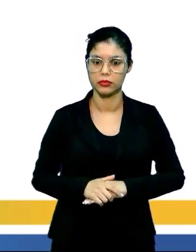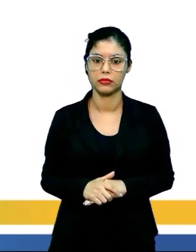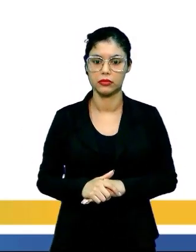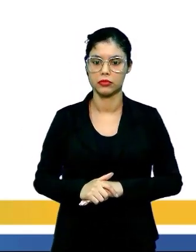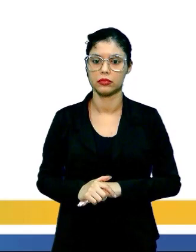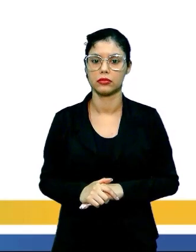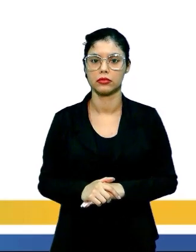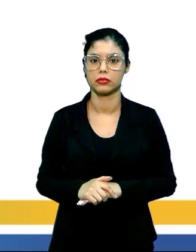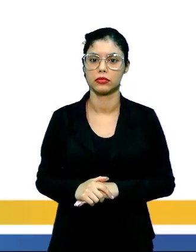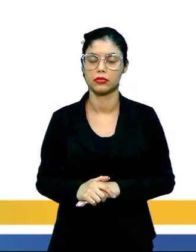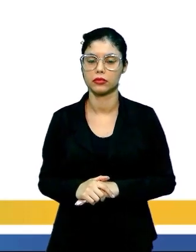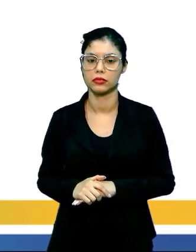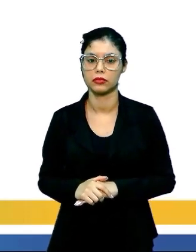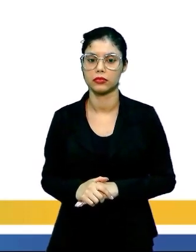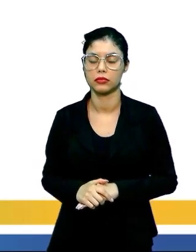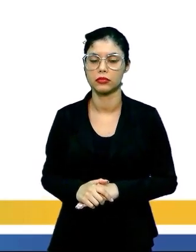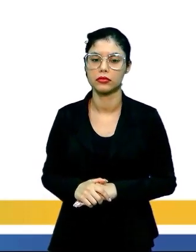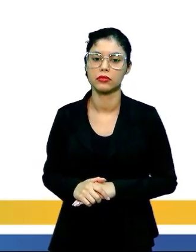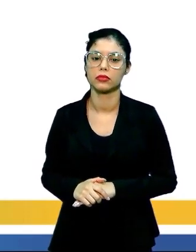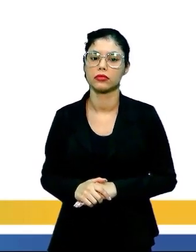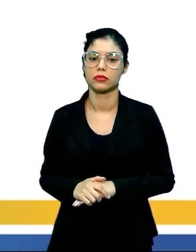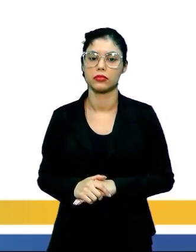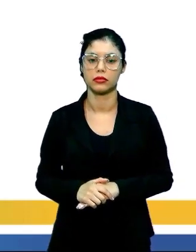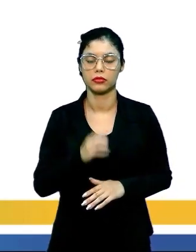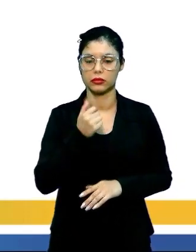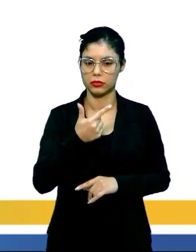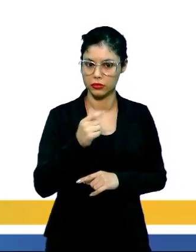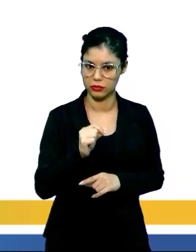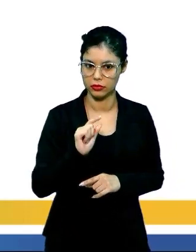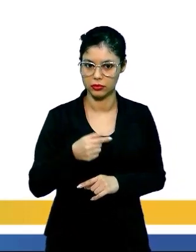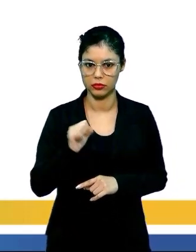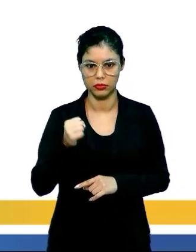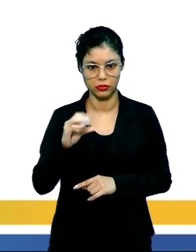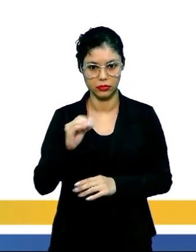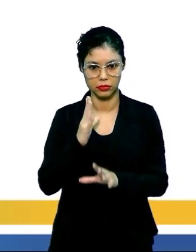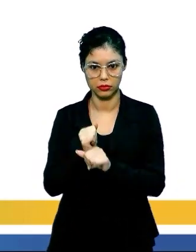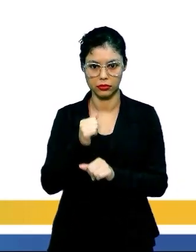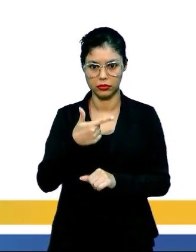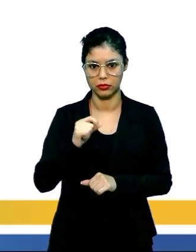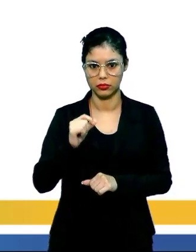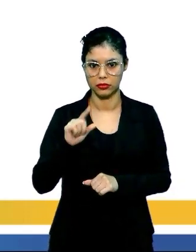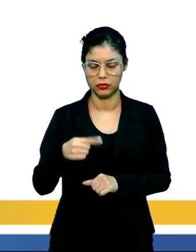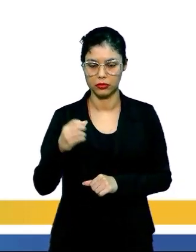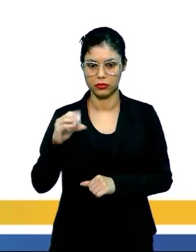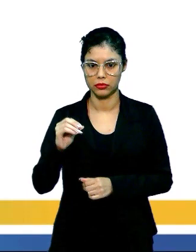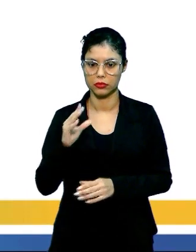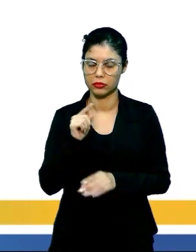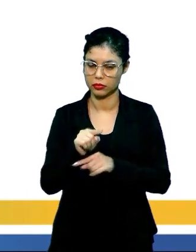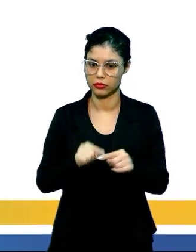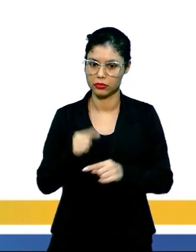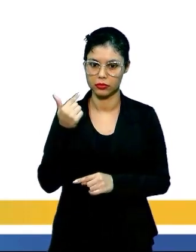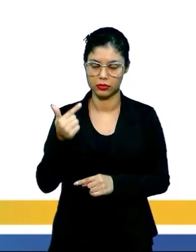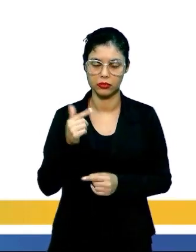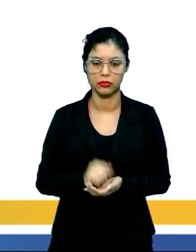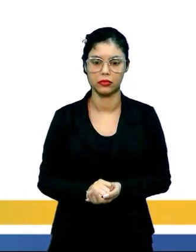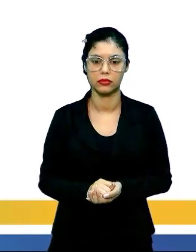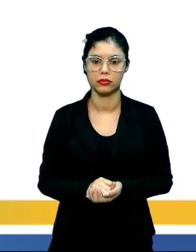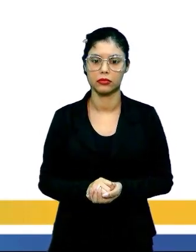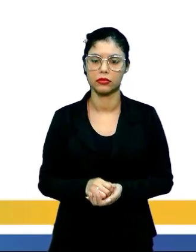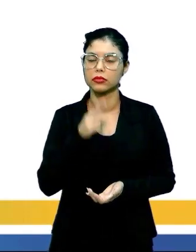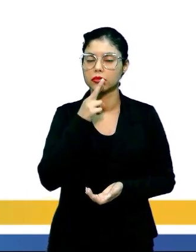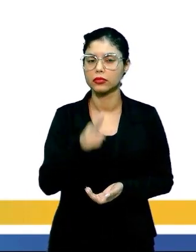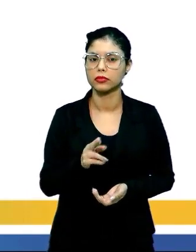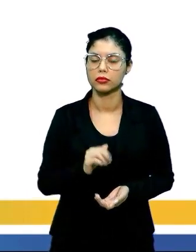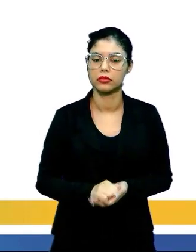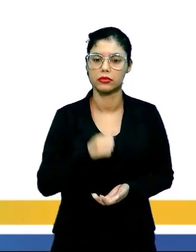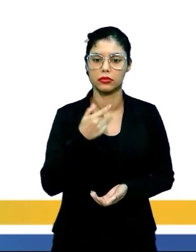2. Olha o que eu tenho aqui. 20,80 mais 20,90 dividido por 2. A